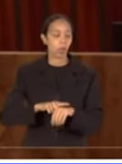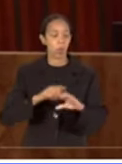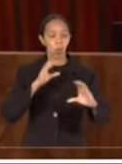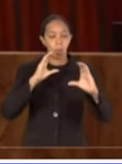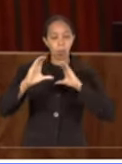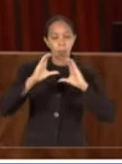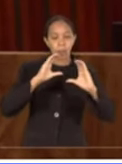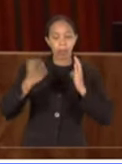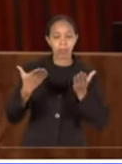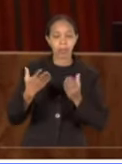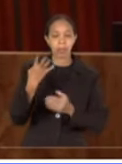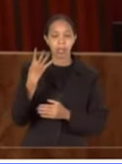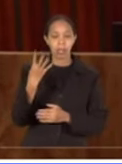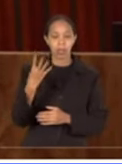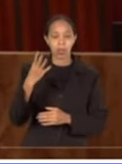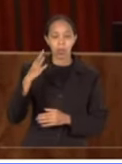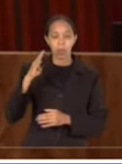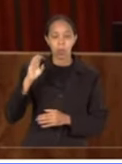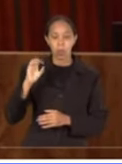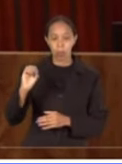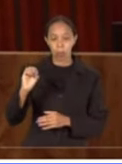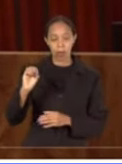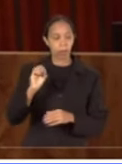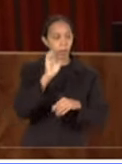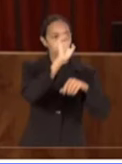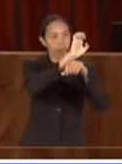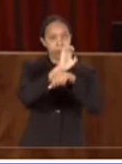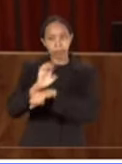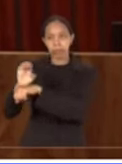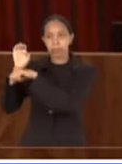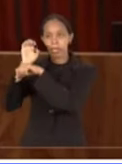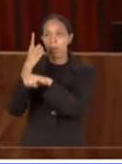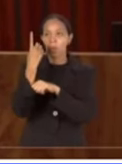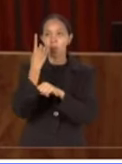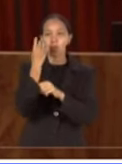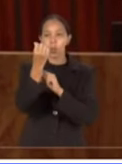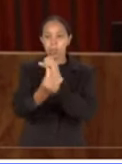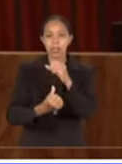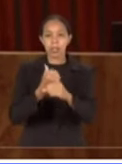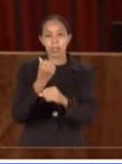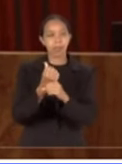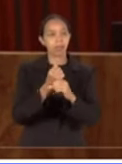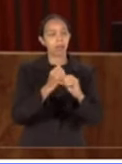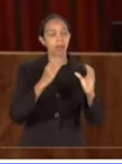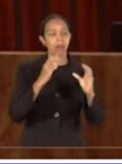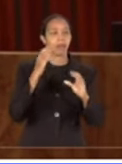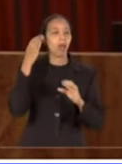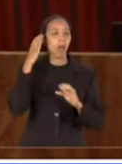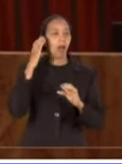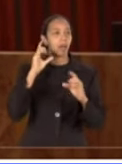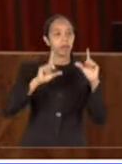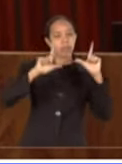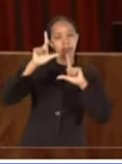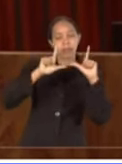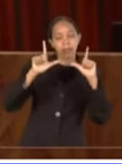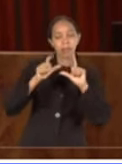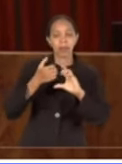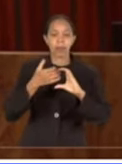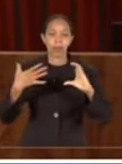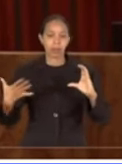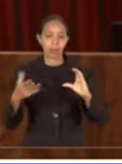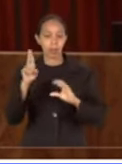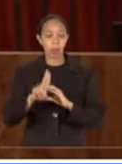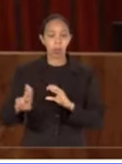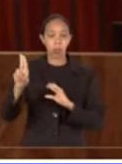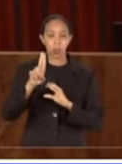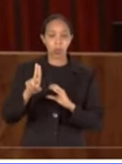comunicação, 40 inserções por Estado, em um único semestre, em diversos canais de rádio e televisão, a caracterizar a